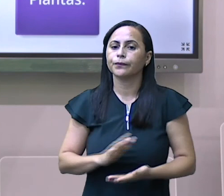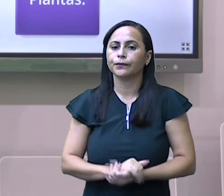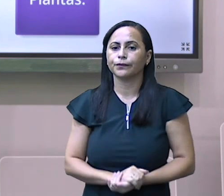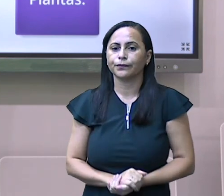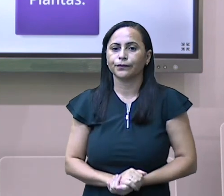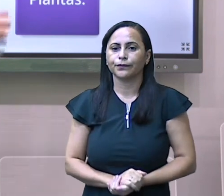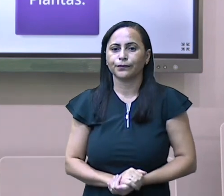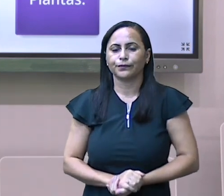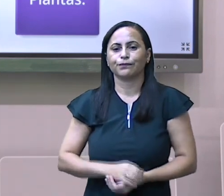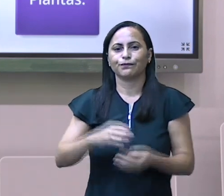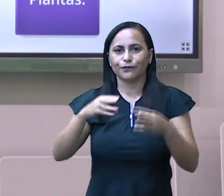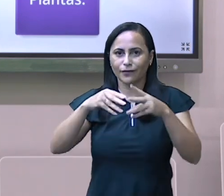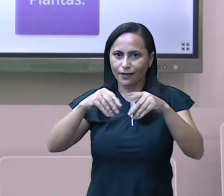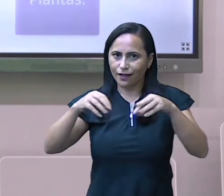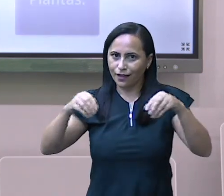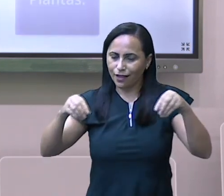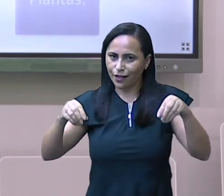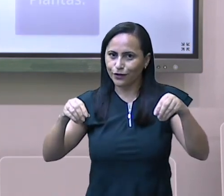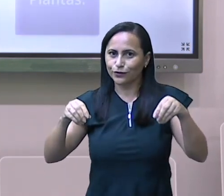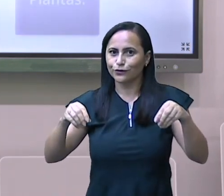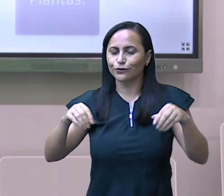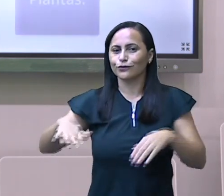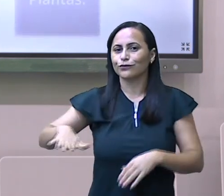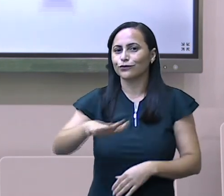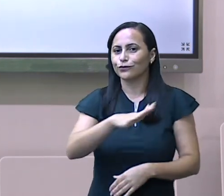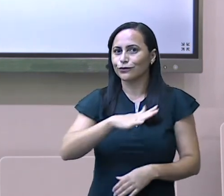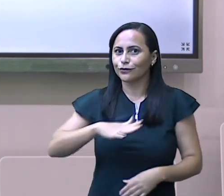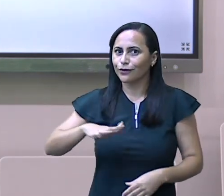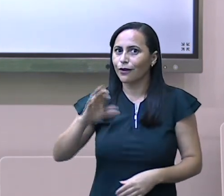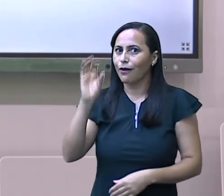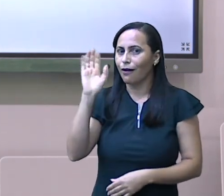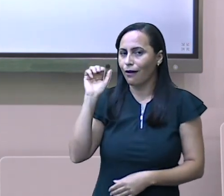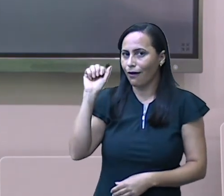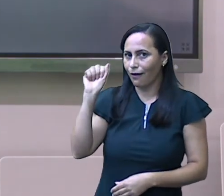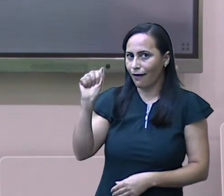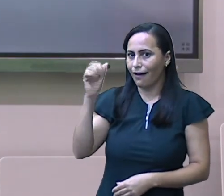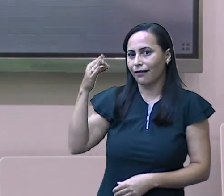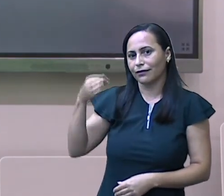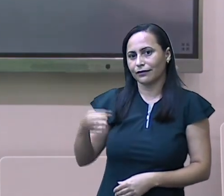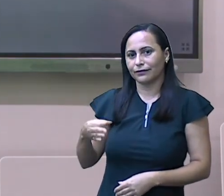É o solo, né? Nós vivemos no solo.